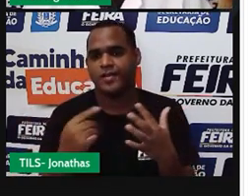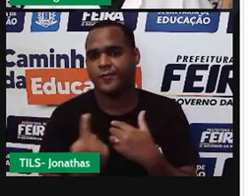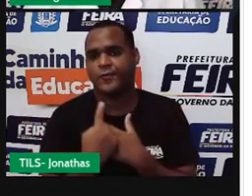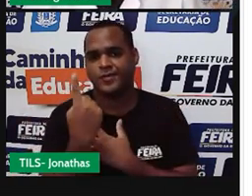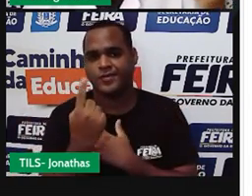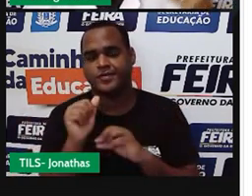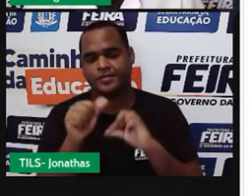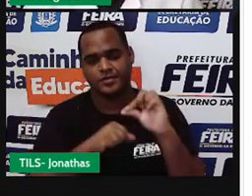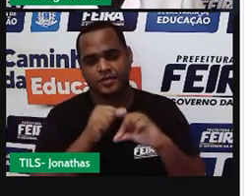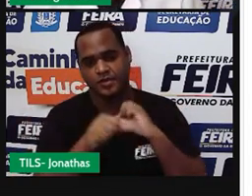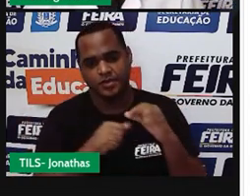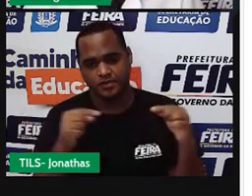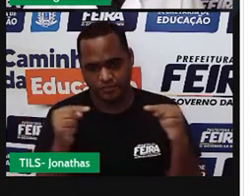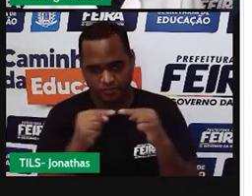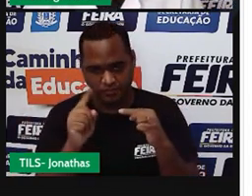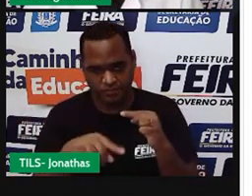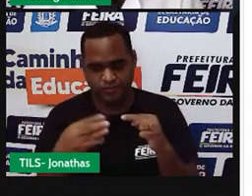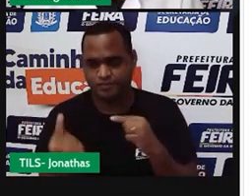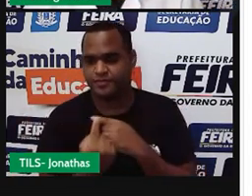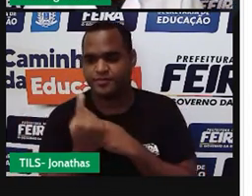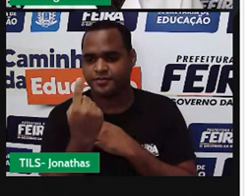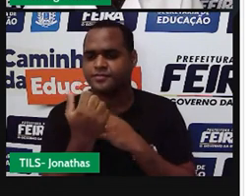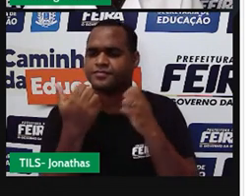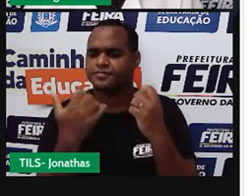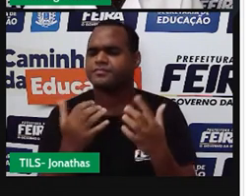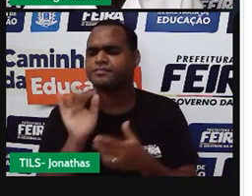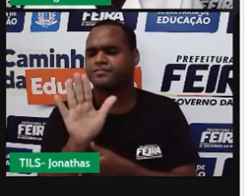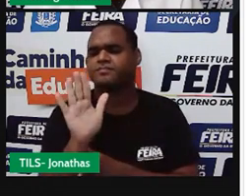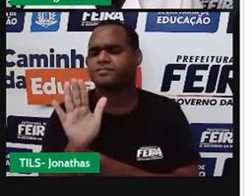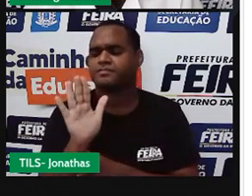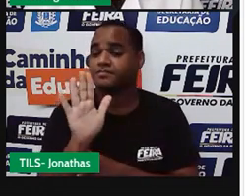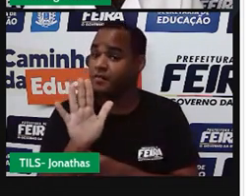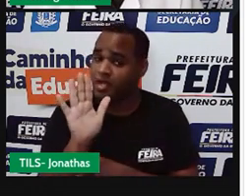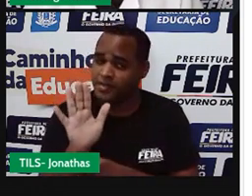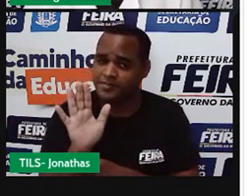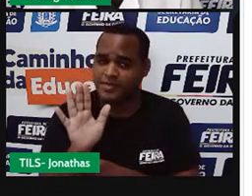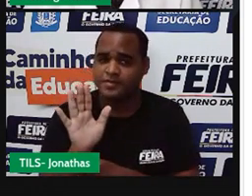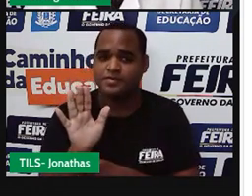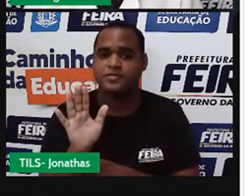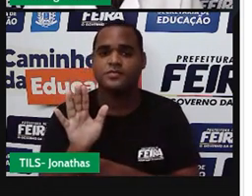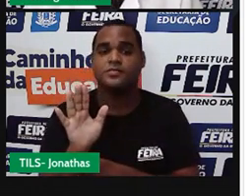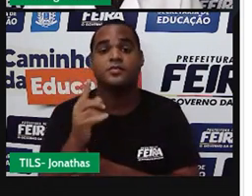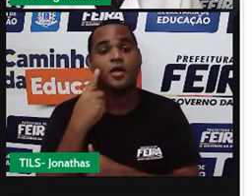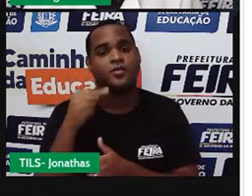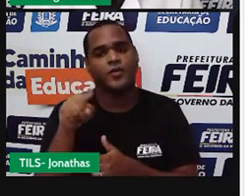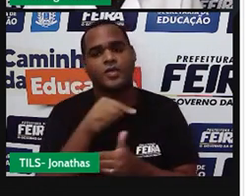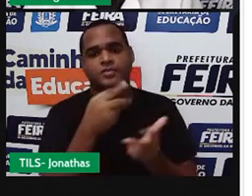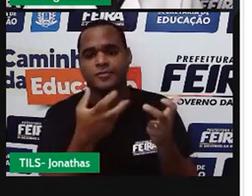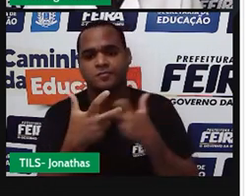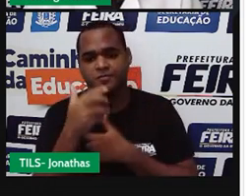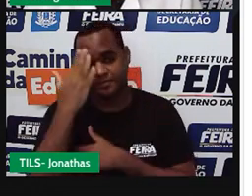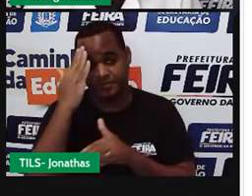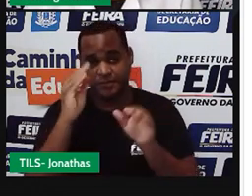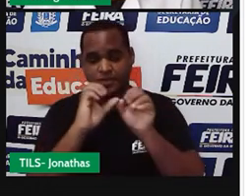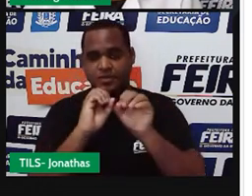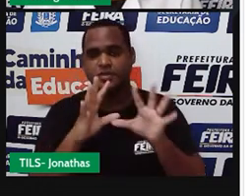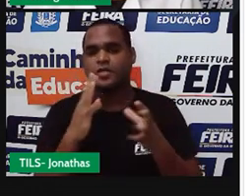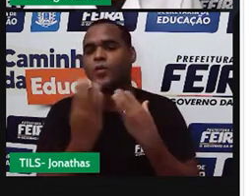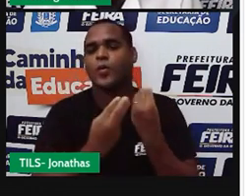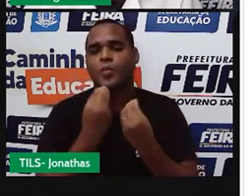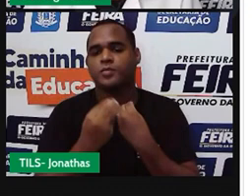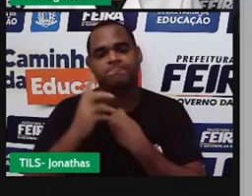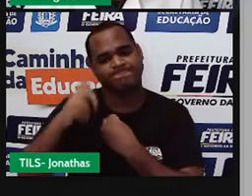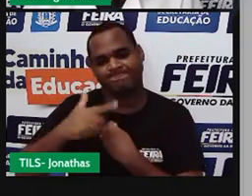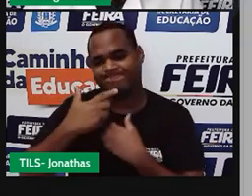pela medida da altura mas mas mas bora entender isso na